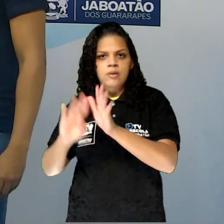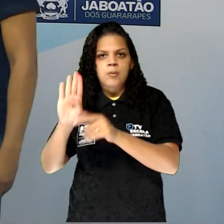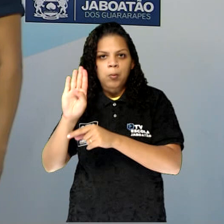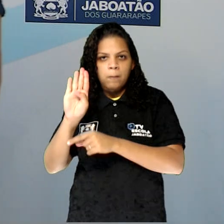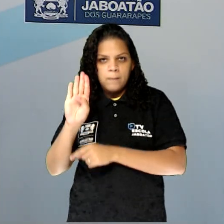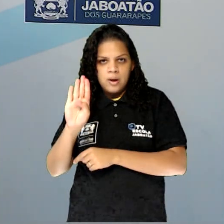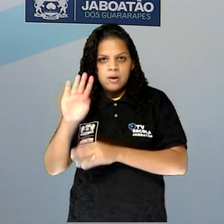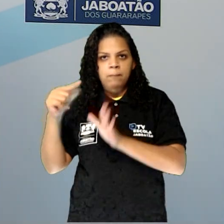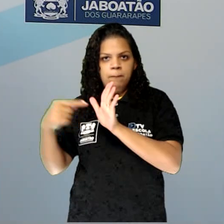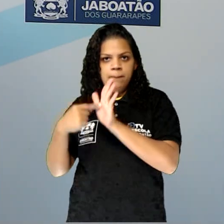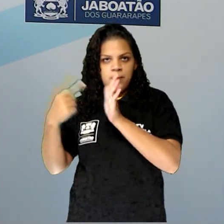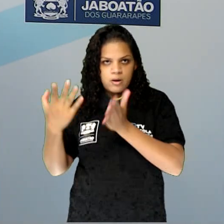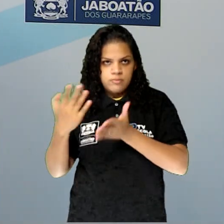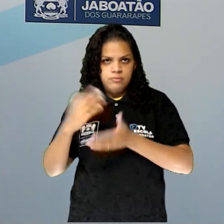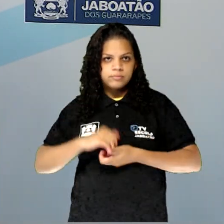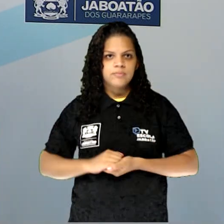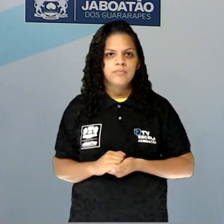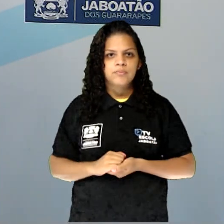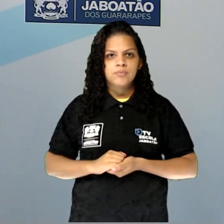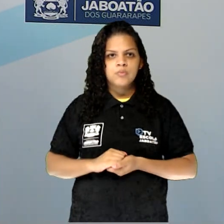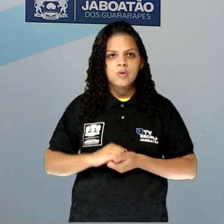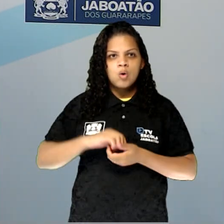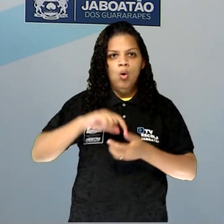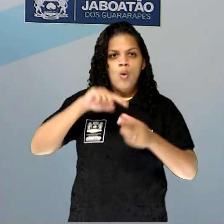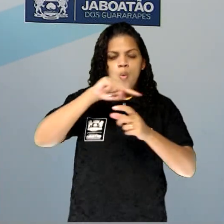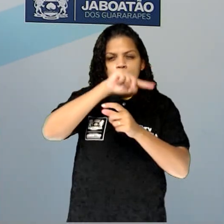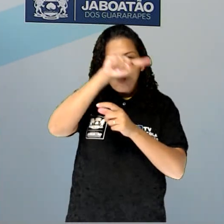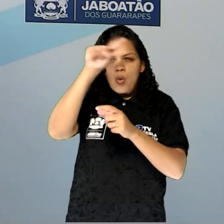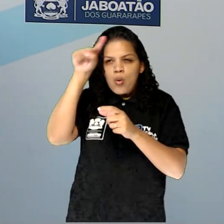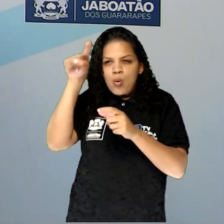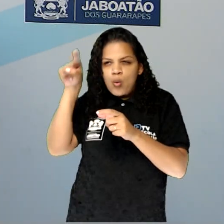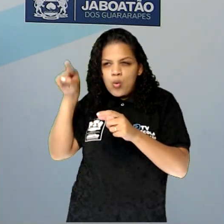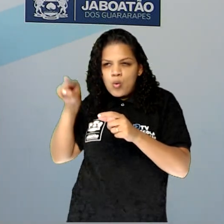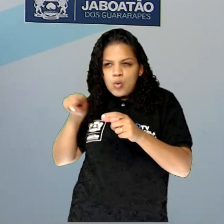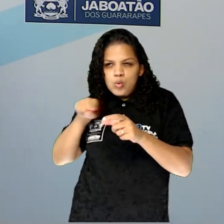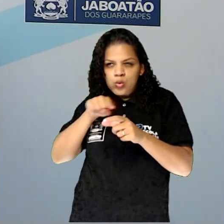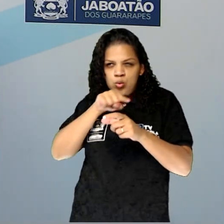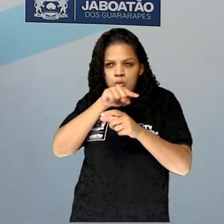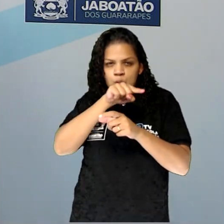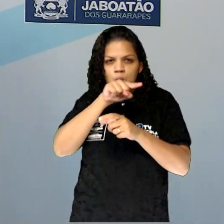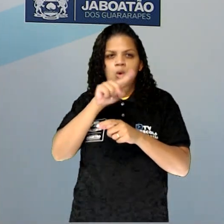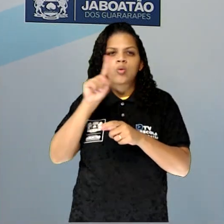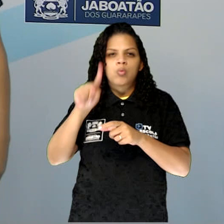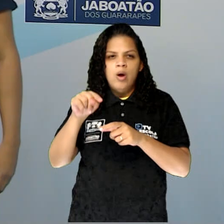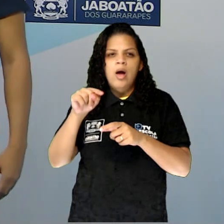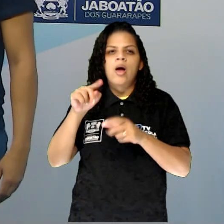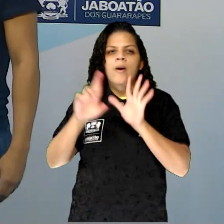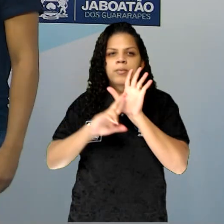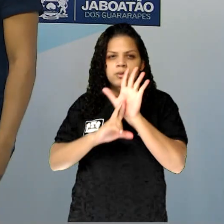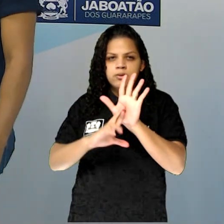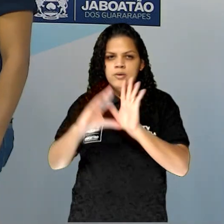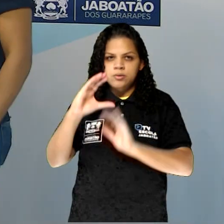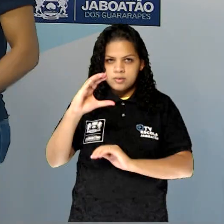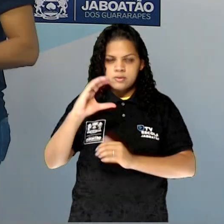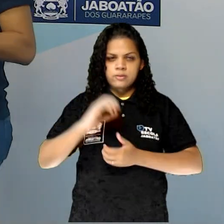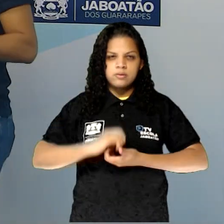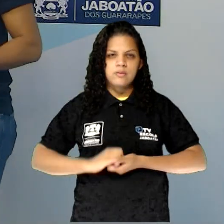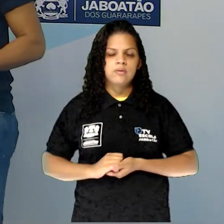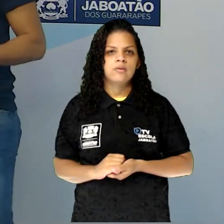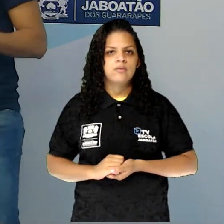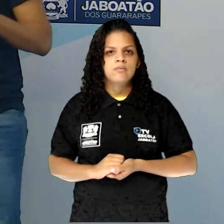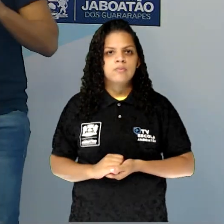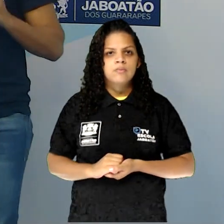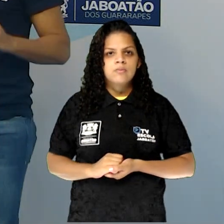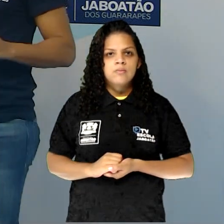B e o contorno ou linha está representado pelo. C o